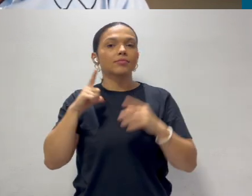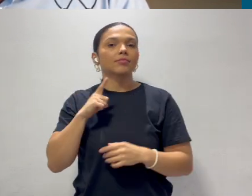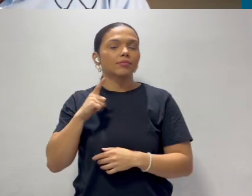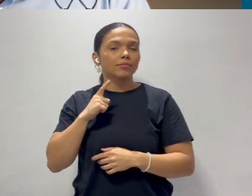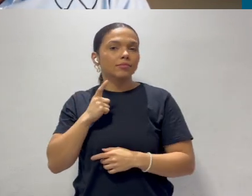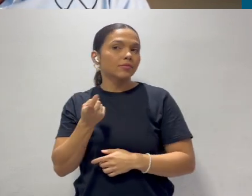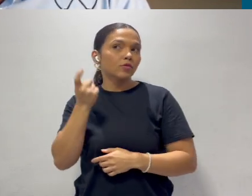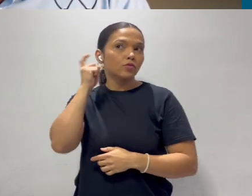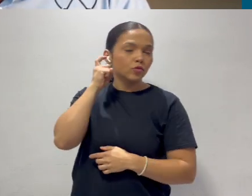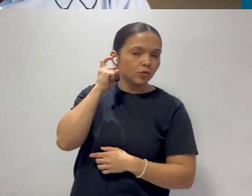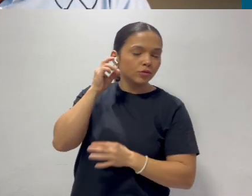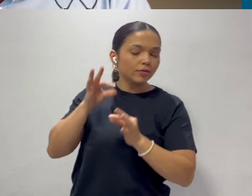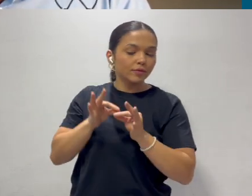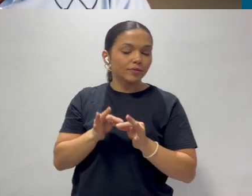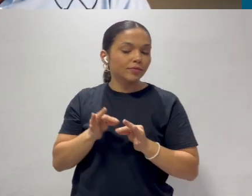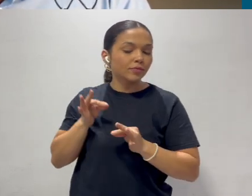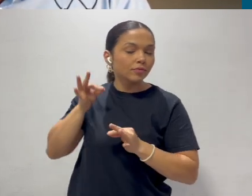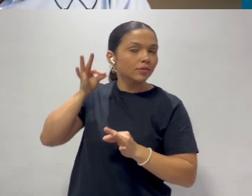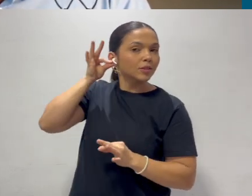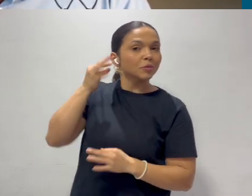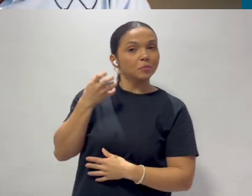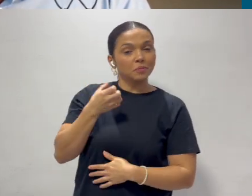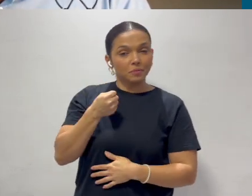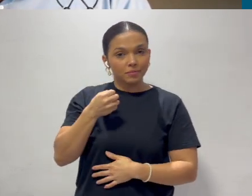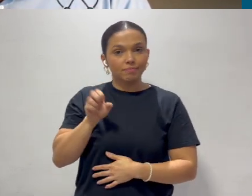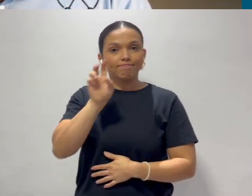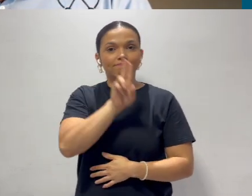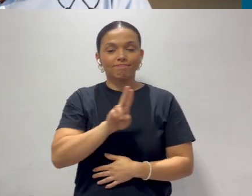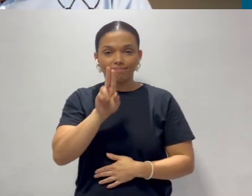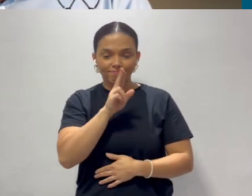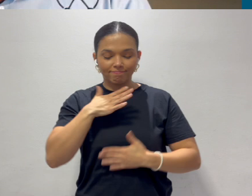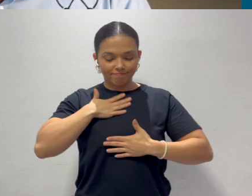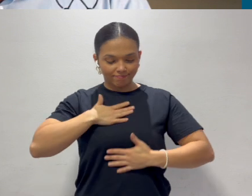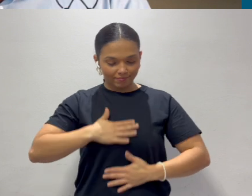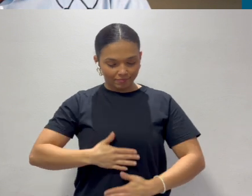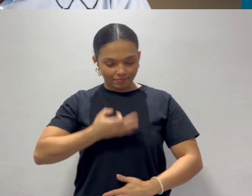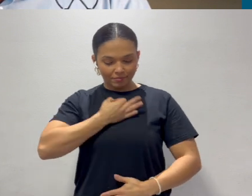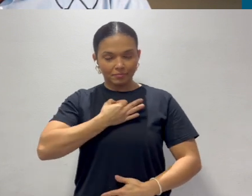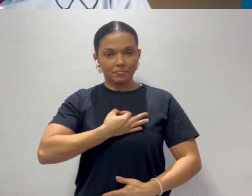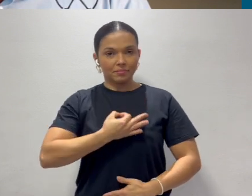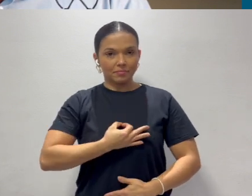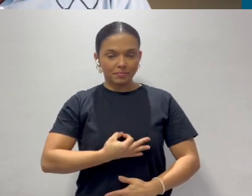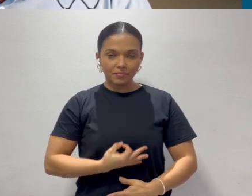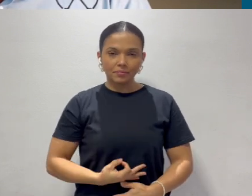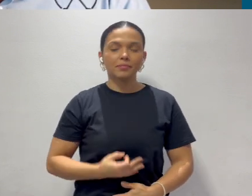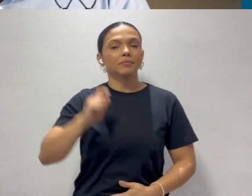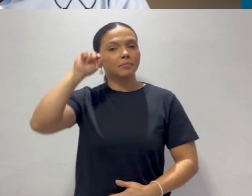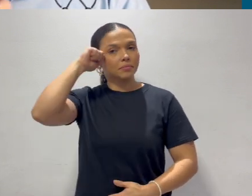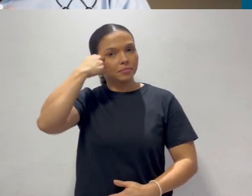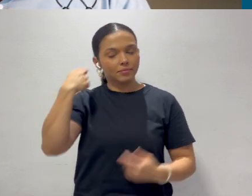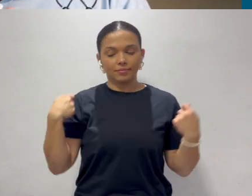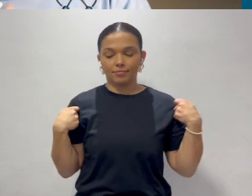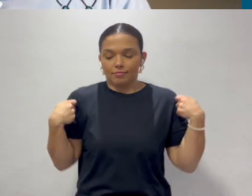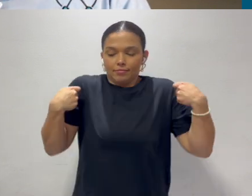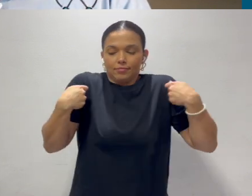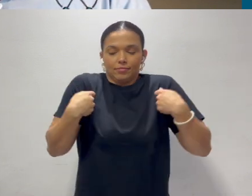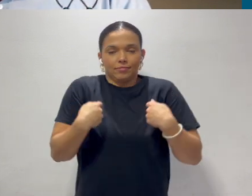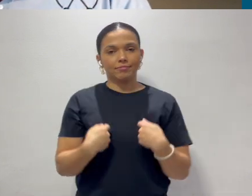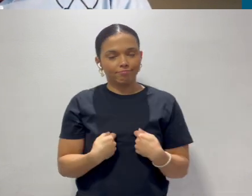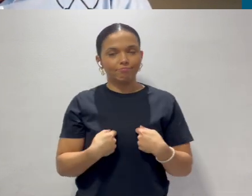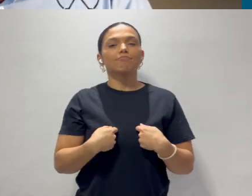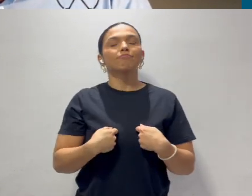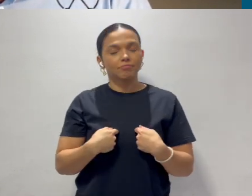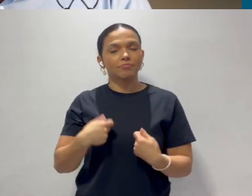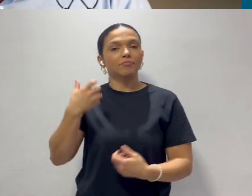ouvido apenas no ouvido direito, um fone com fio branco, ela veste uma camisa preta, um